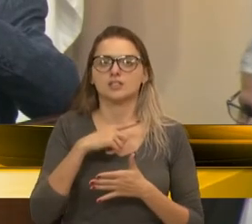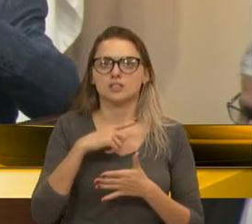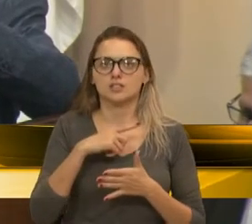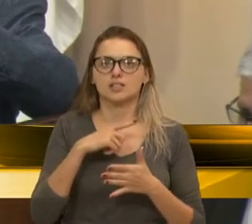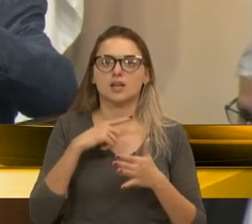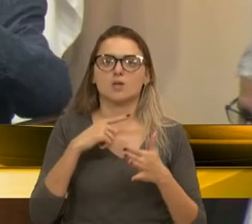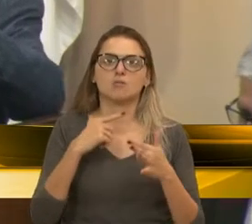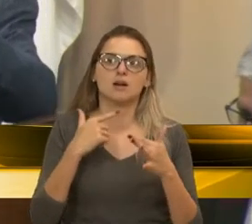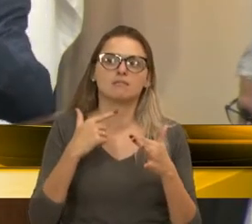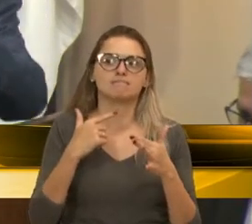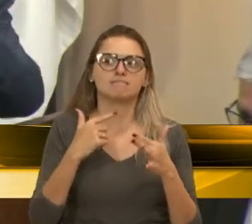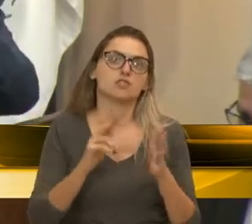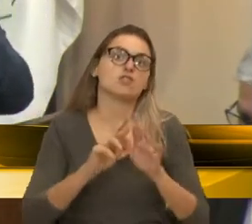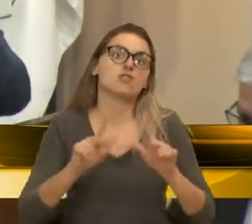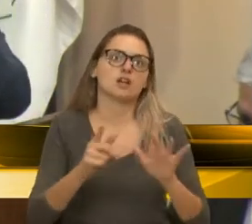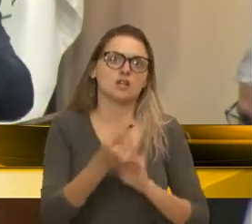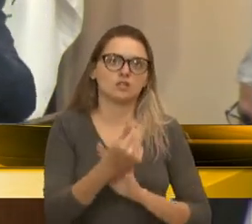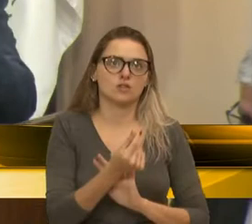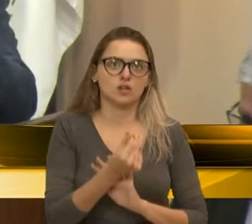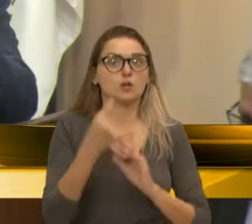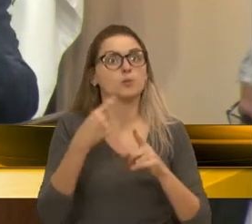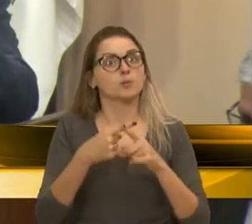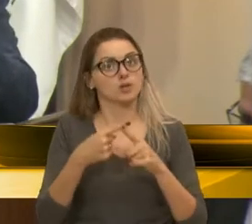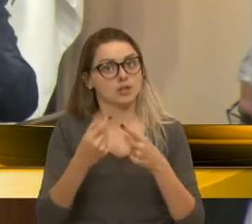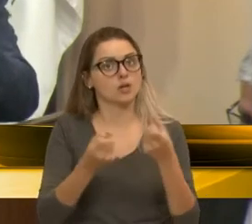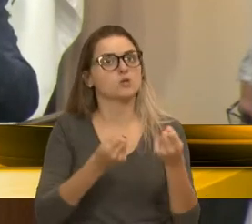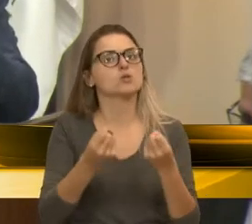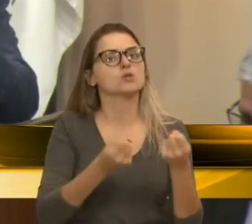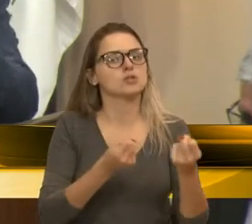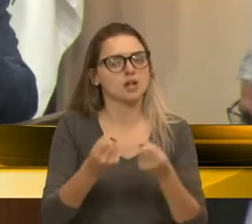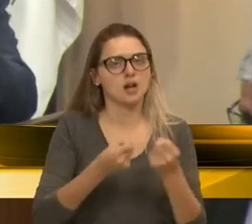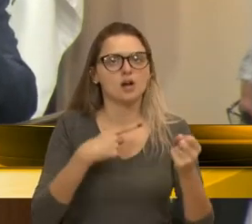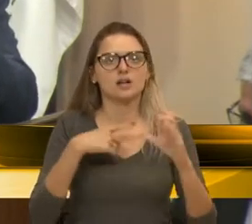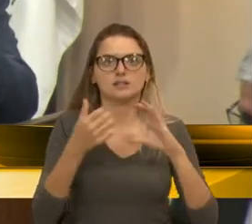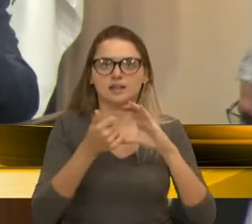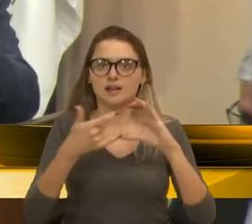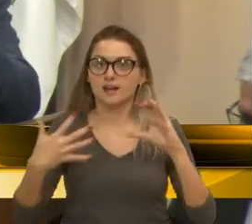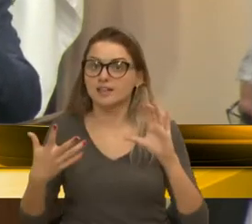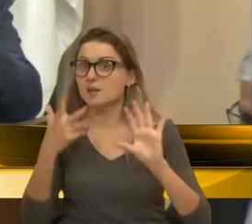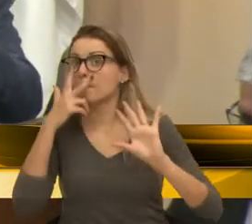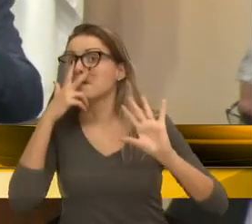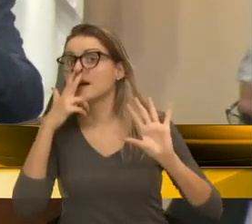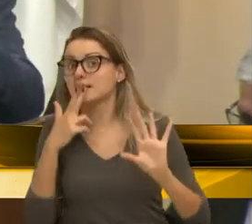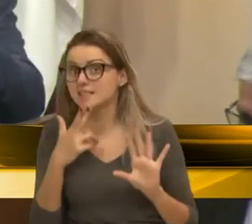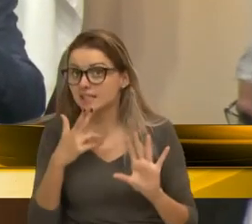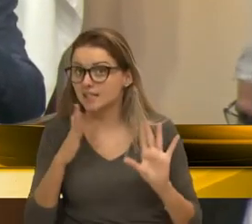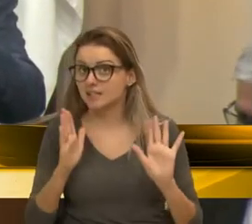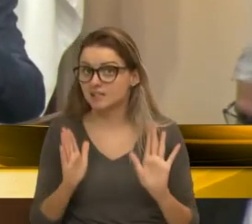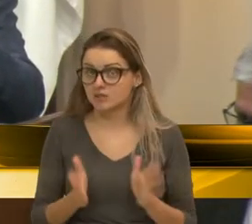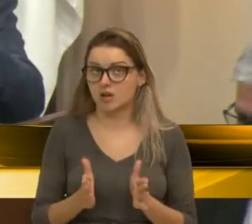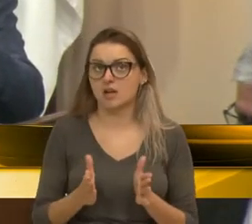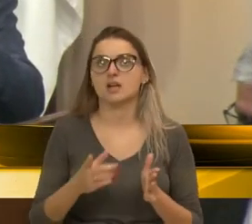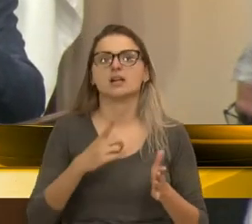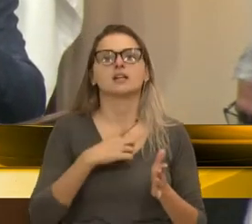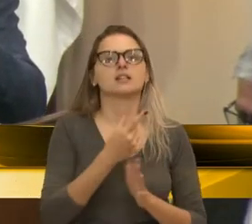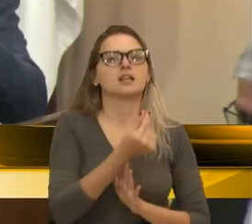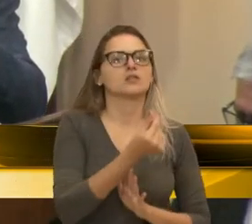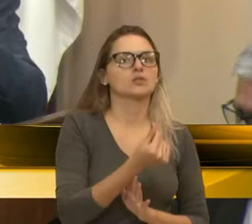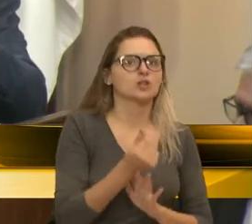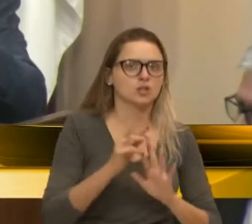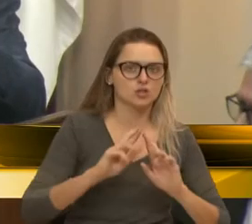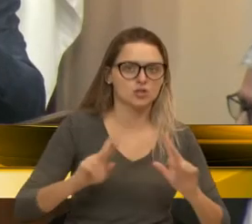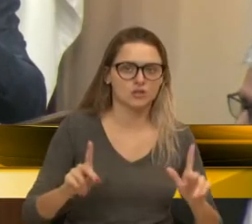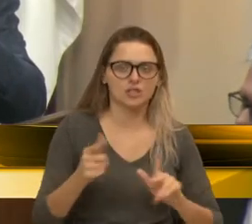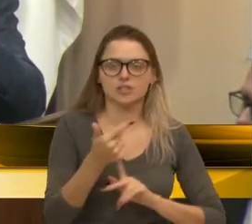dessa diferenciação, posto que os veículos possuem características similares e foram ofertados valores distintos